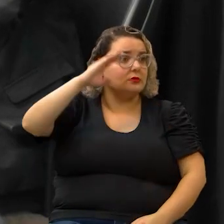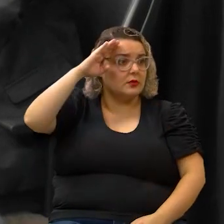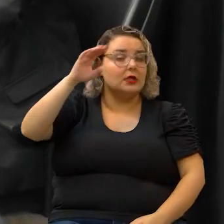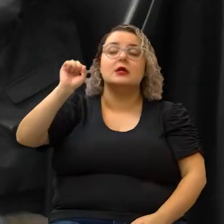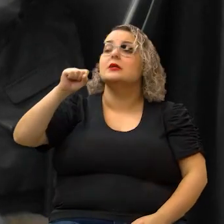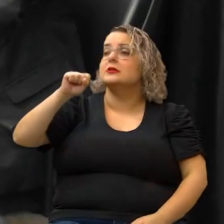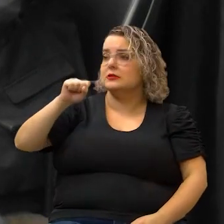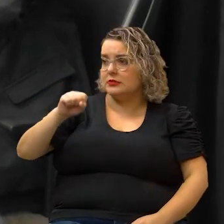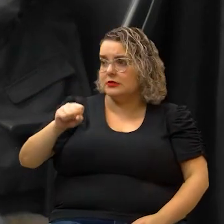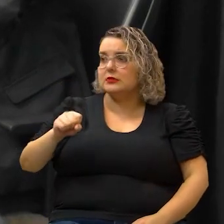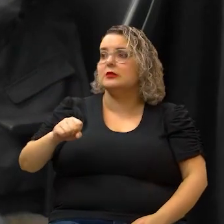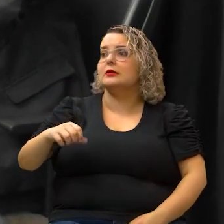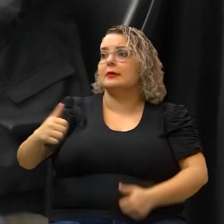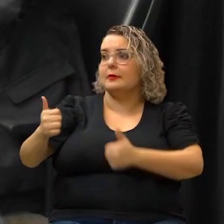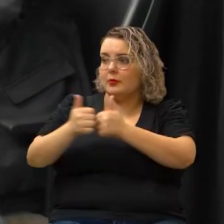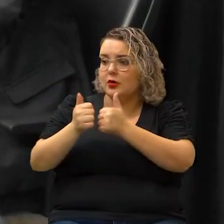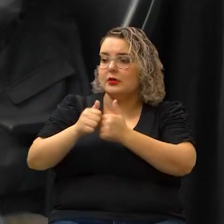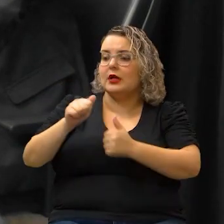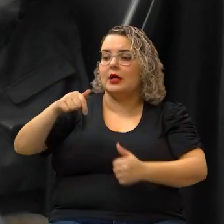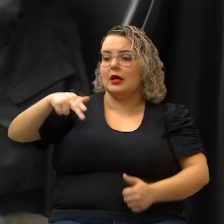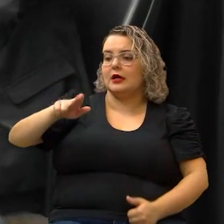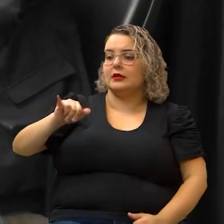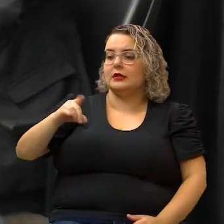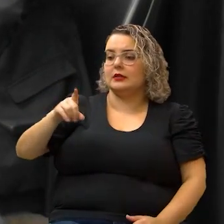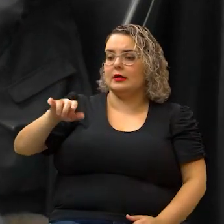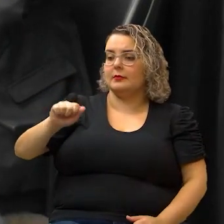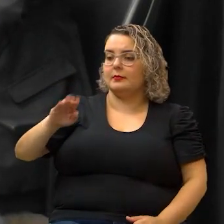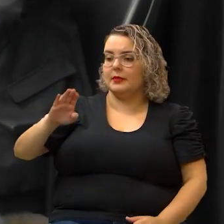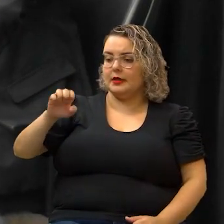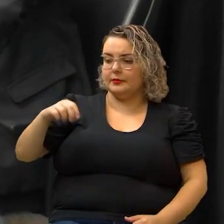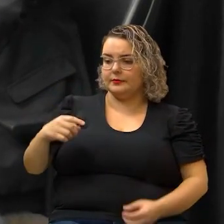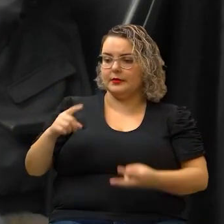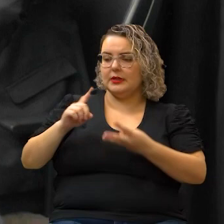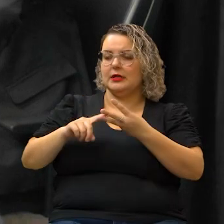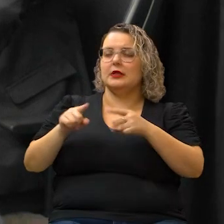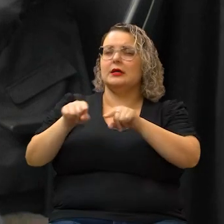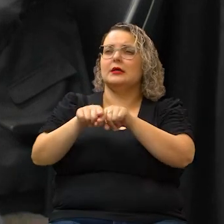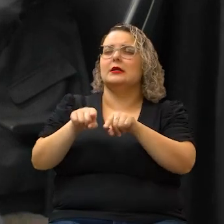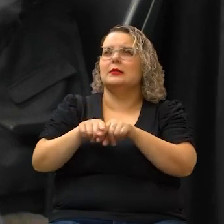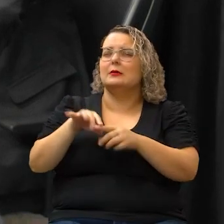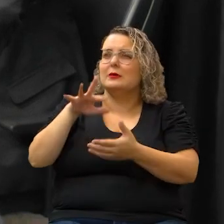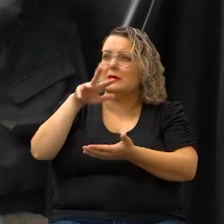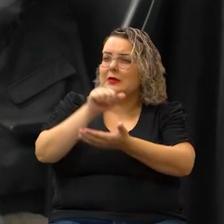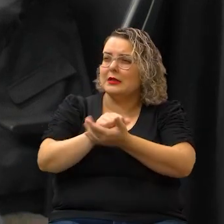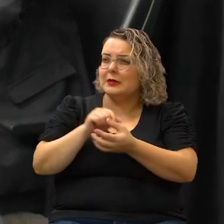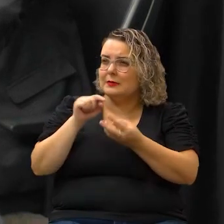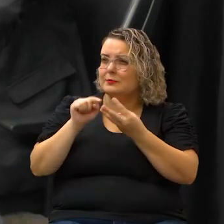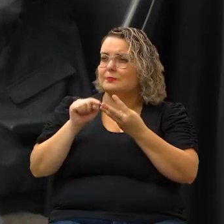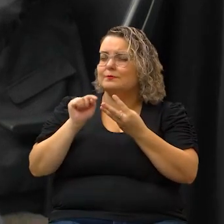Isso, ali próximo daqui da Ban, General Sim. Carneiro. E também eu fiz inscrição